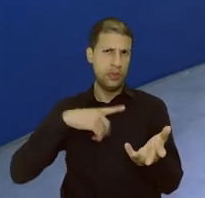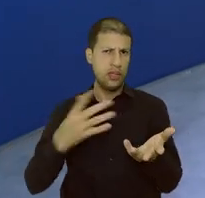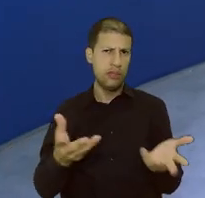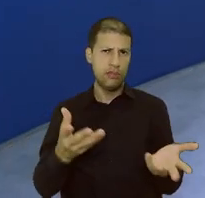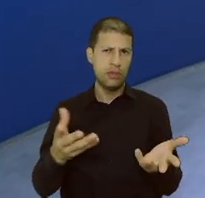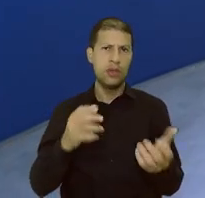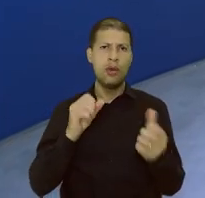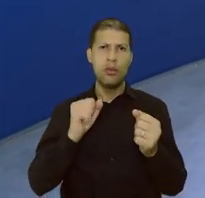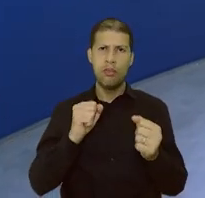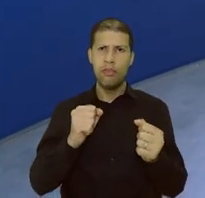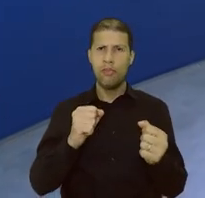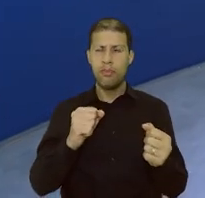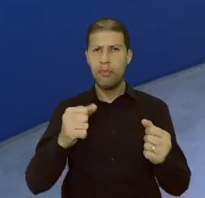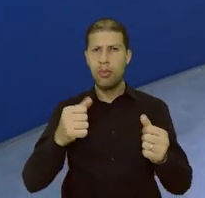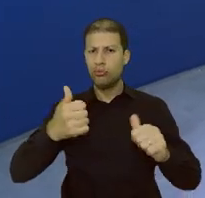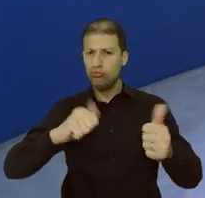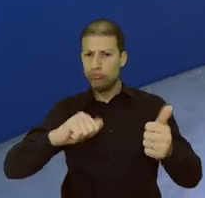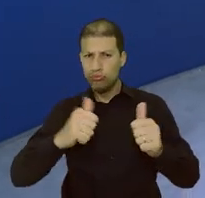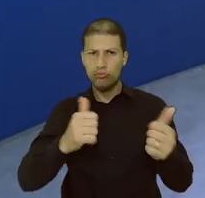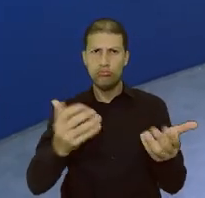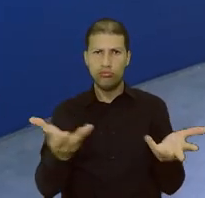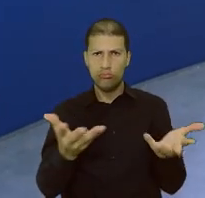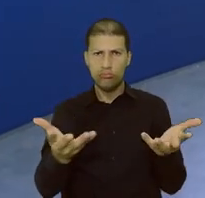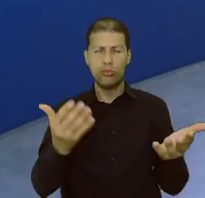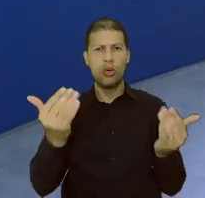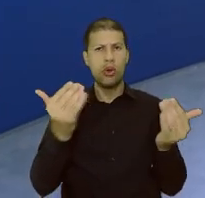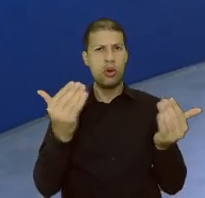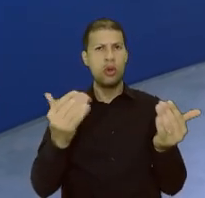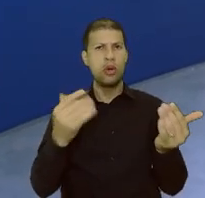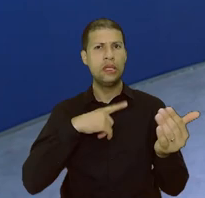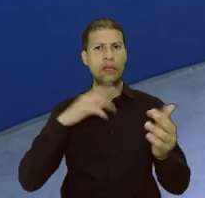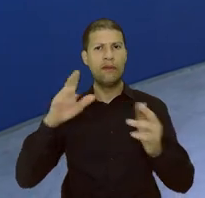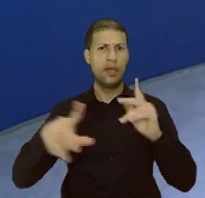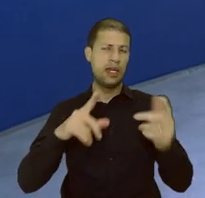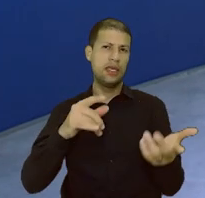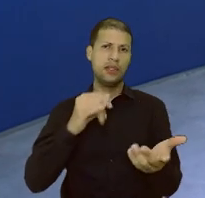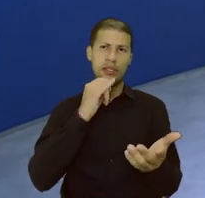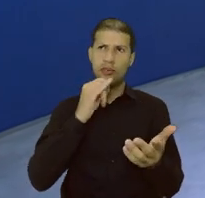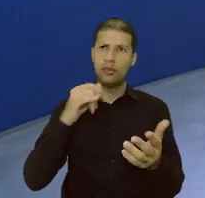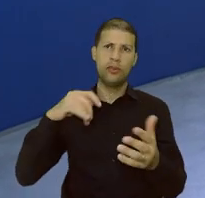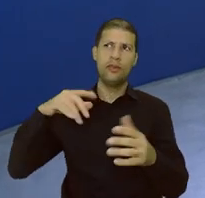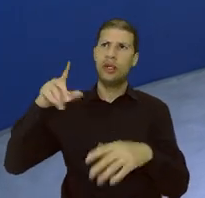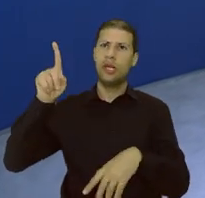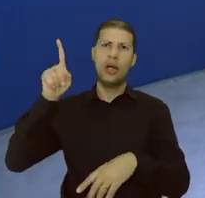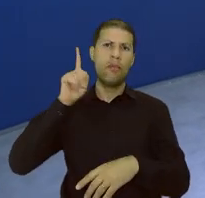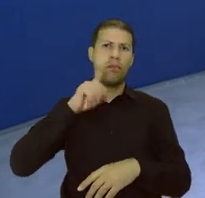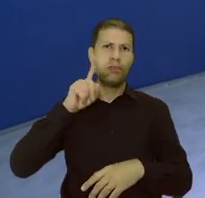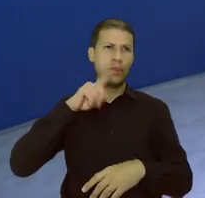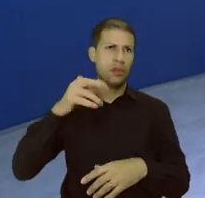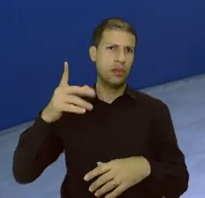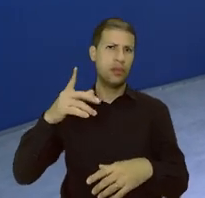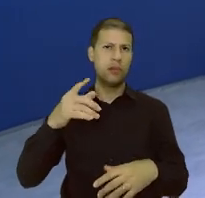ser regulados e tem especificidades que são diferentes por exemplo do mercado americano então saúde próprias finitex etc